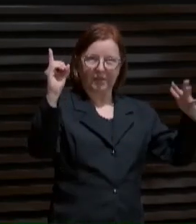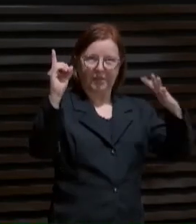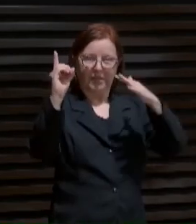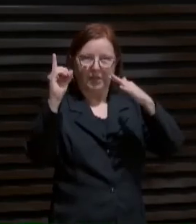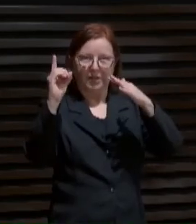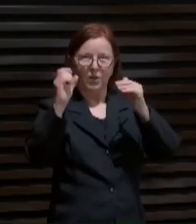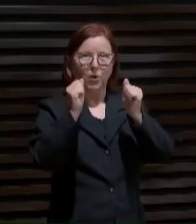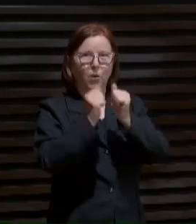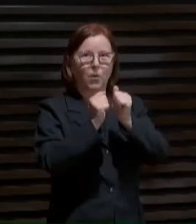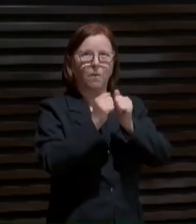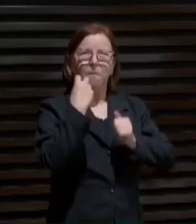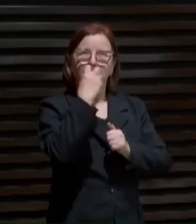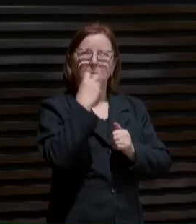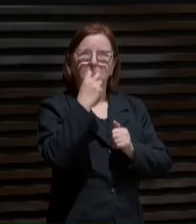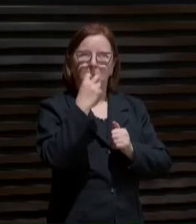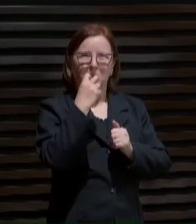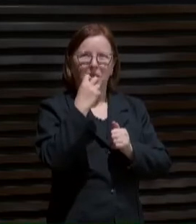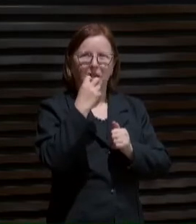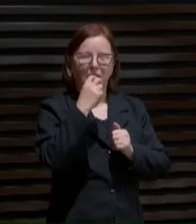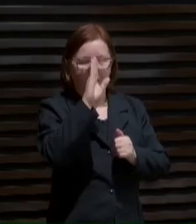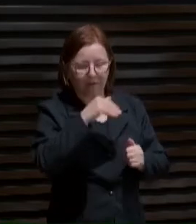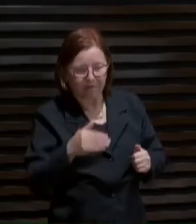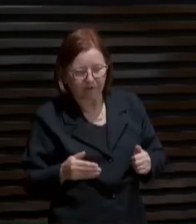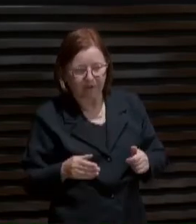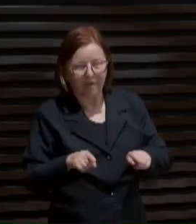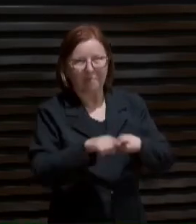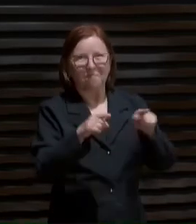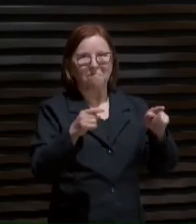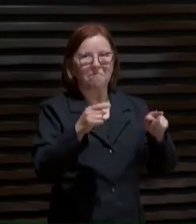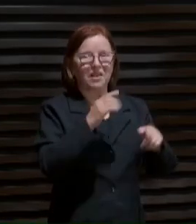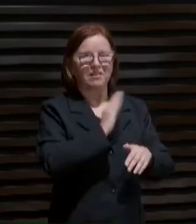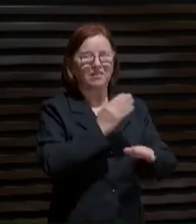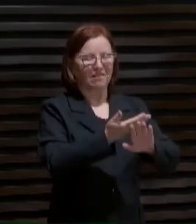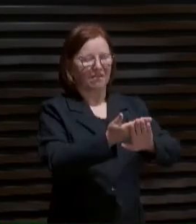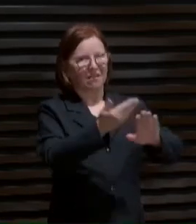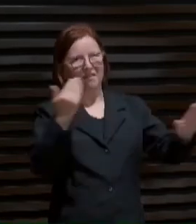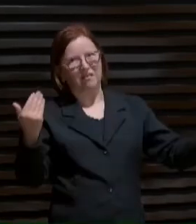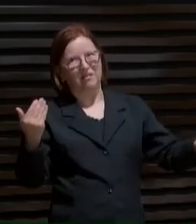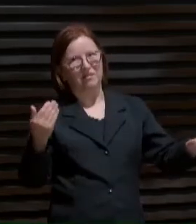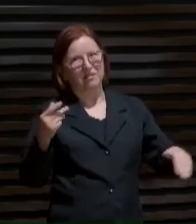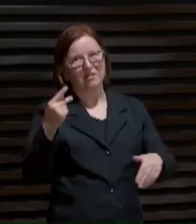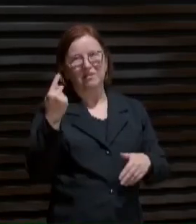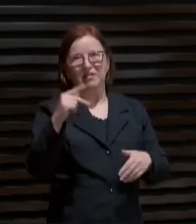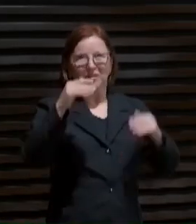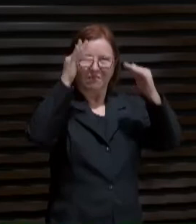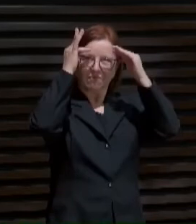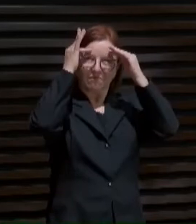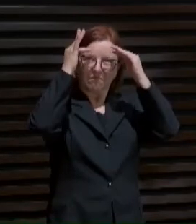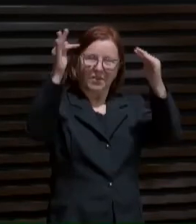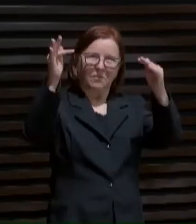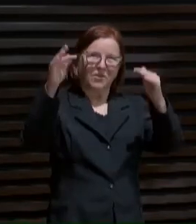seus lábios me honra mas o seu coração está longe de mim e o seu temor para comigo